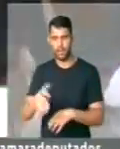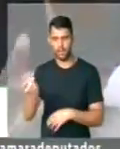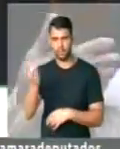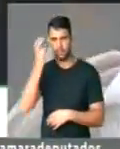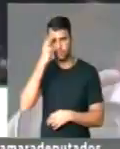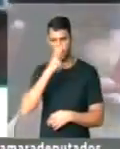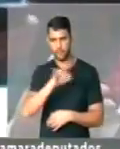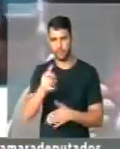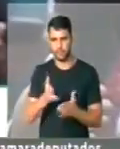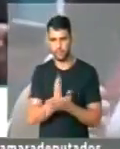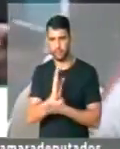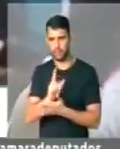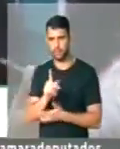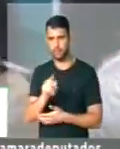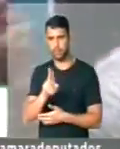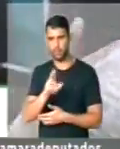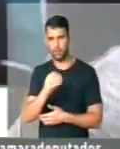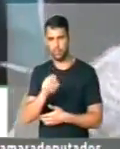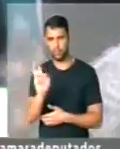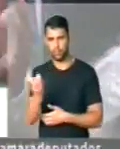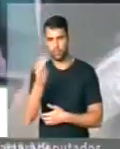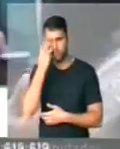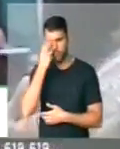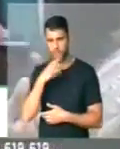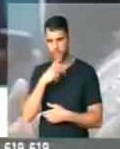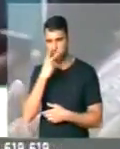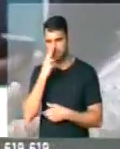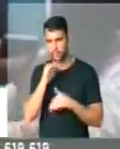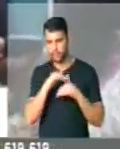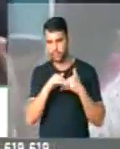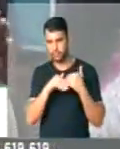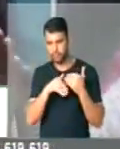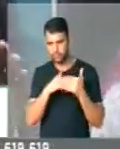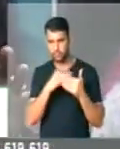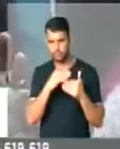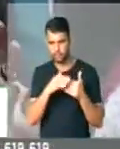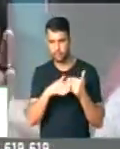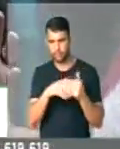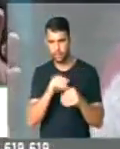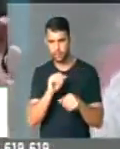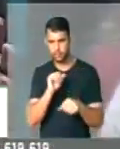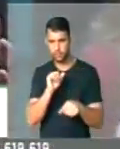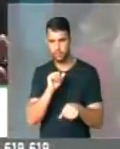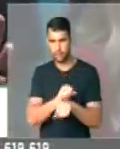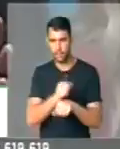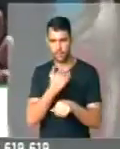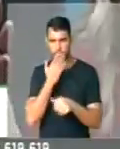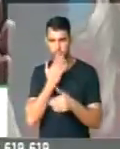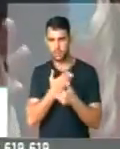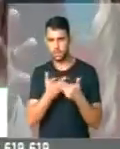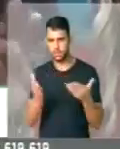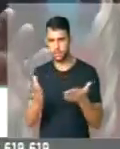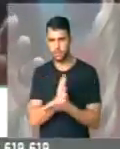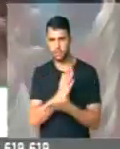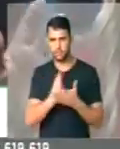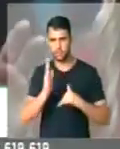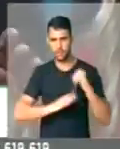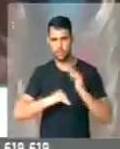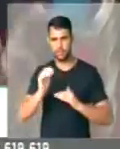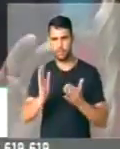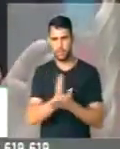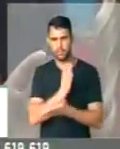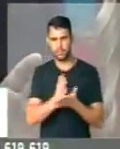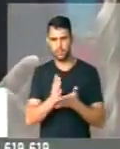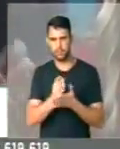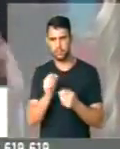cultura, vamos aprovar o Procultura, que anda a passo de cágado aqui. Vamos parar com esse tipo de atitude que às